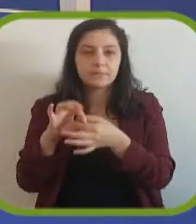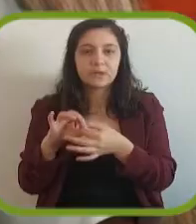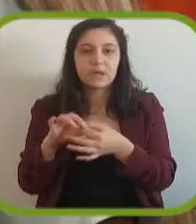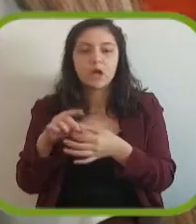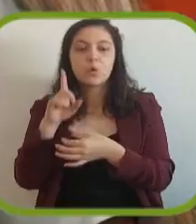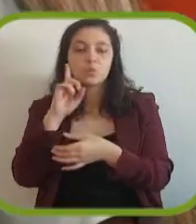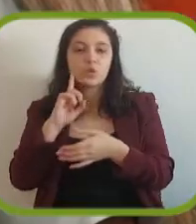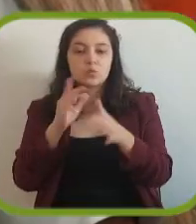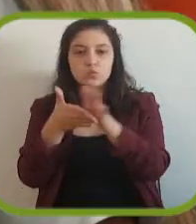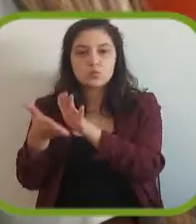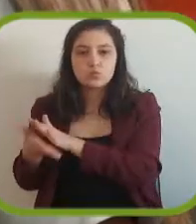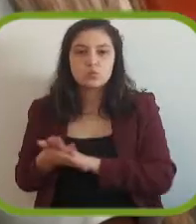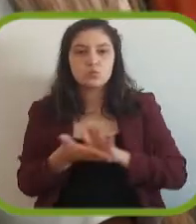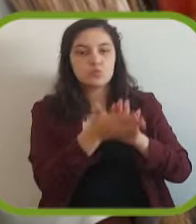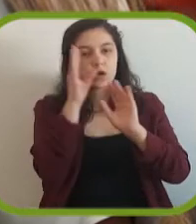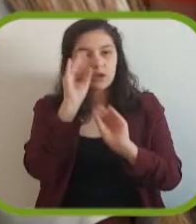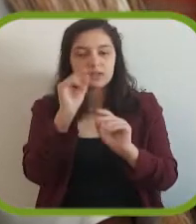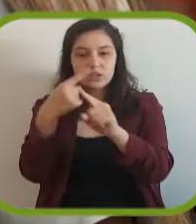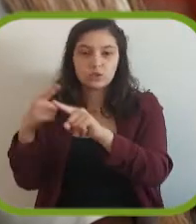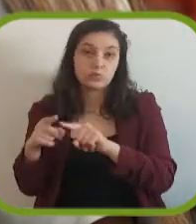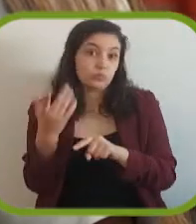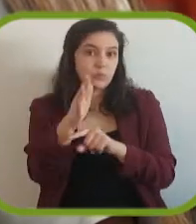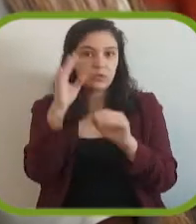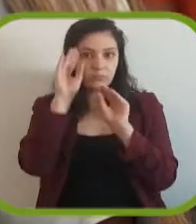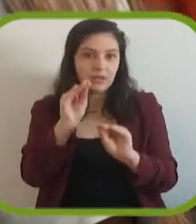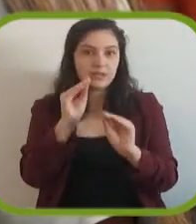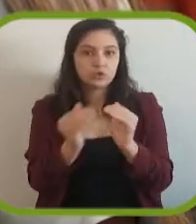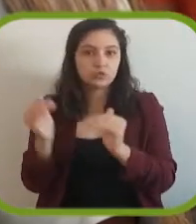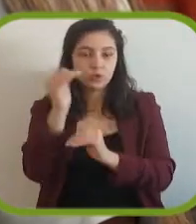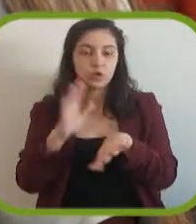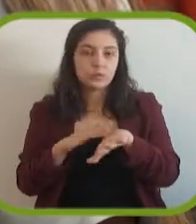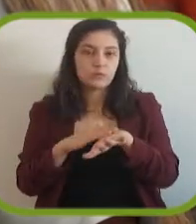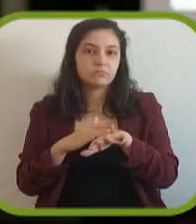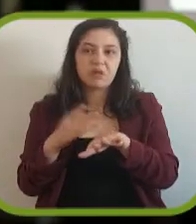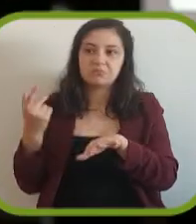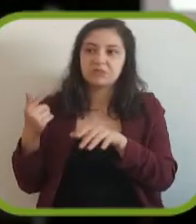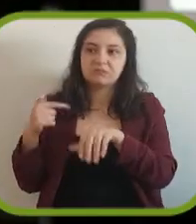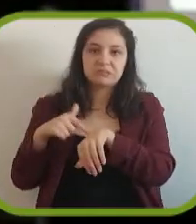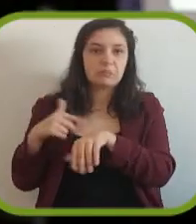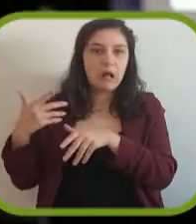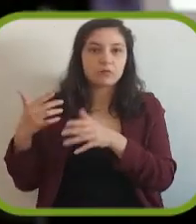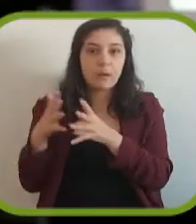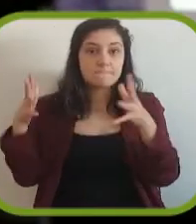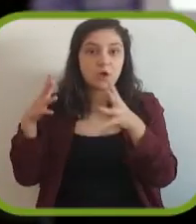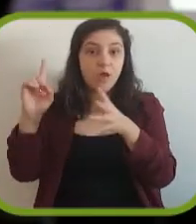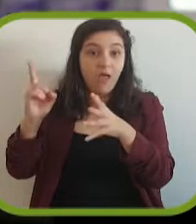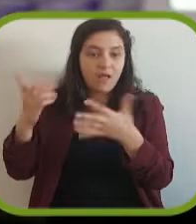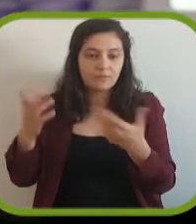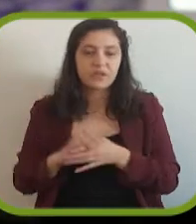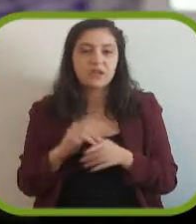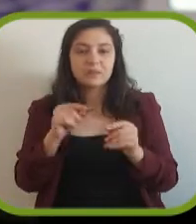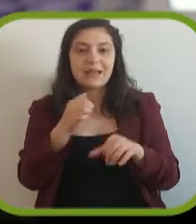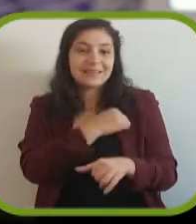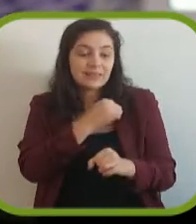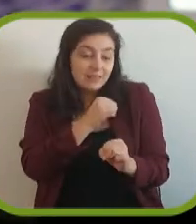da entrada da mulher nos vários níveis de ensino, no ensino superior, que já há algum tempo é maioritário, e também no